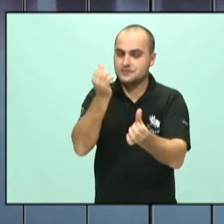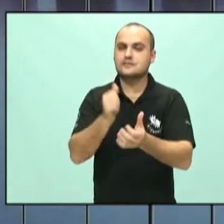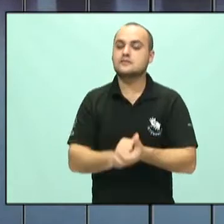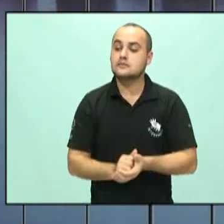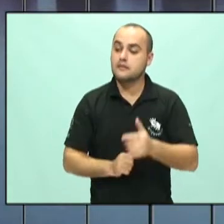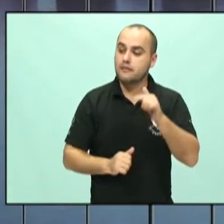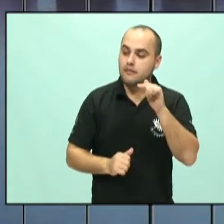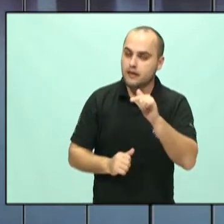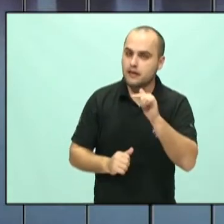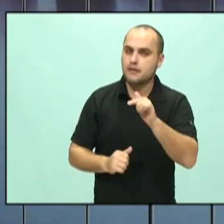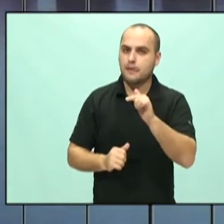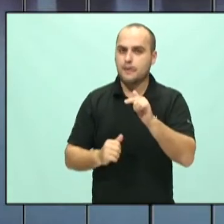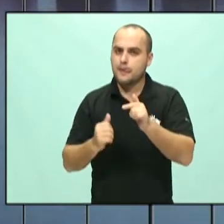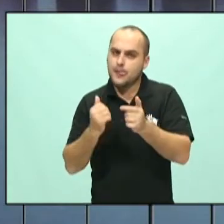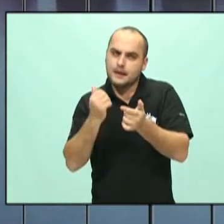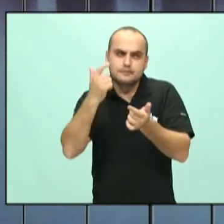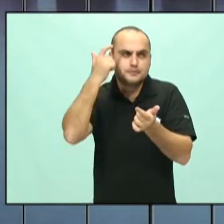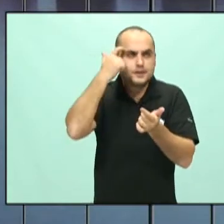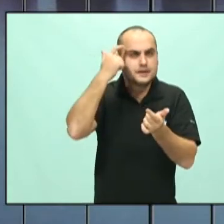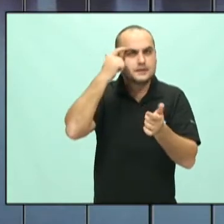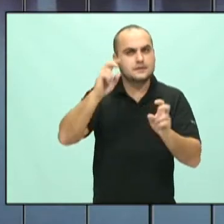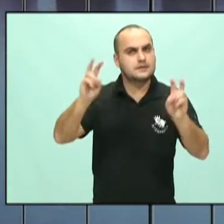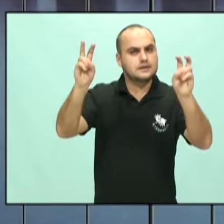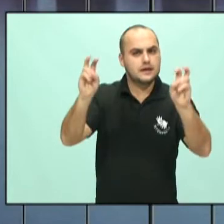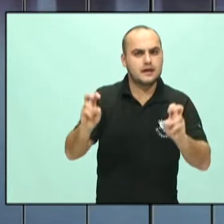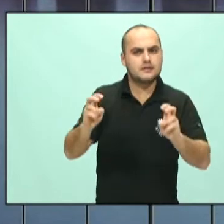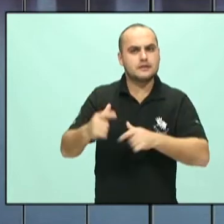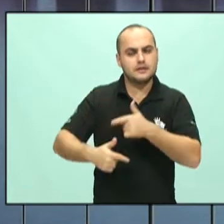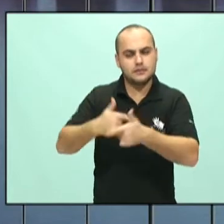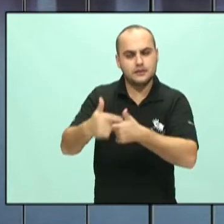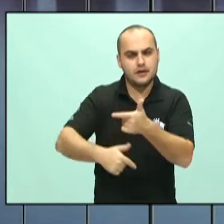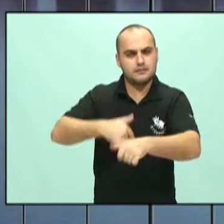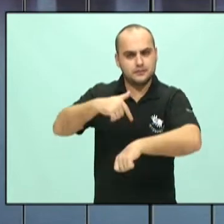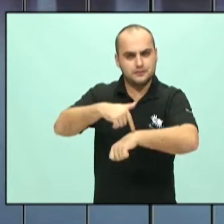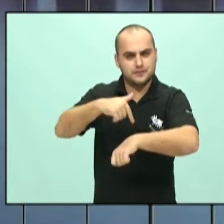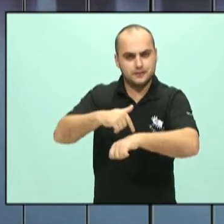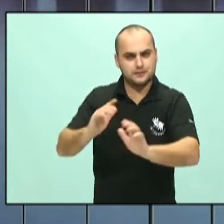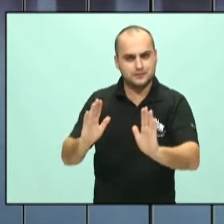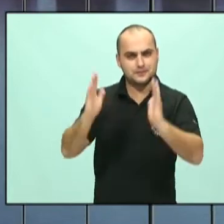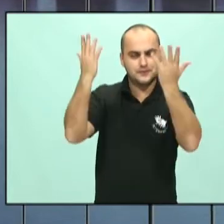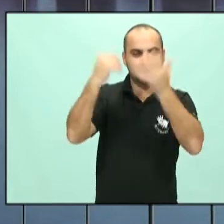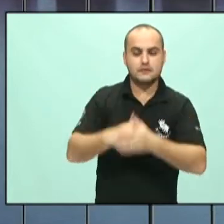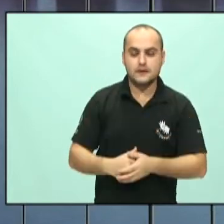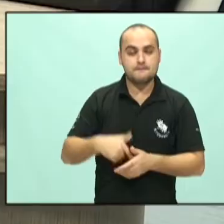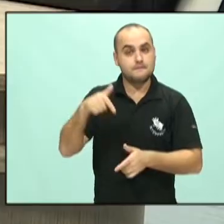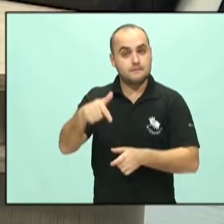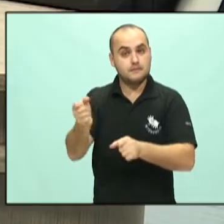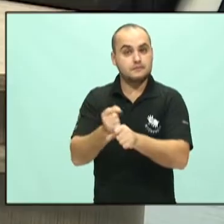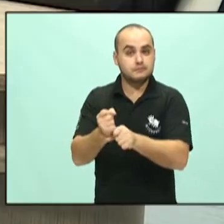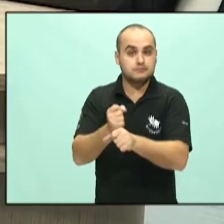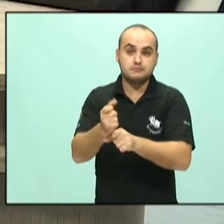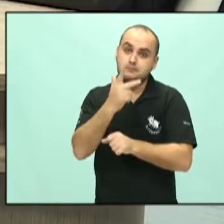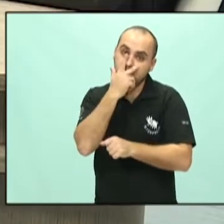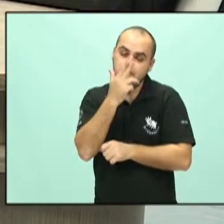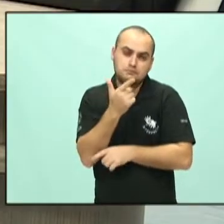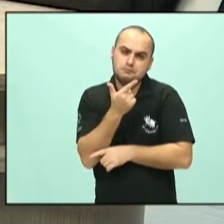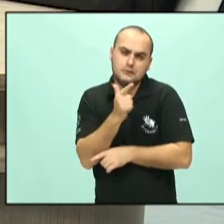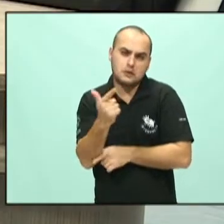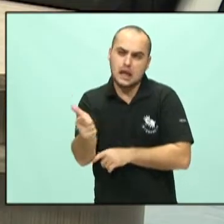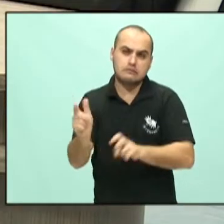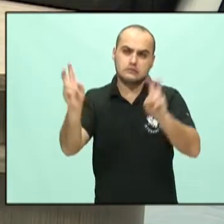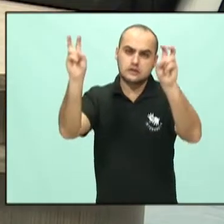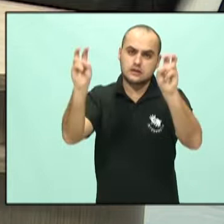eles sugerirem algum tema para ser trabalhado durante o festival. E esse ano a turma optou por não ter tema, mas sim trabalhar com um